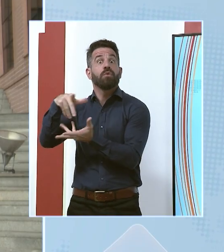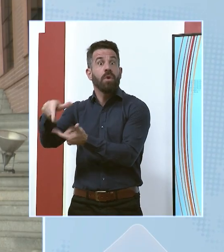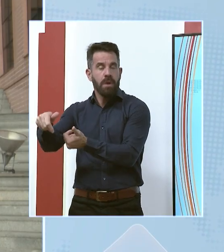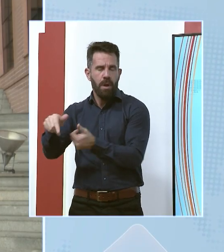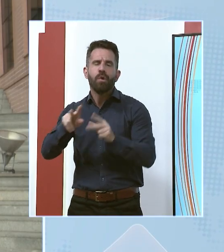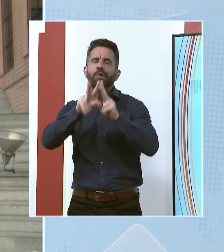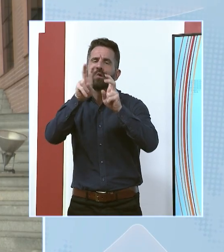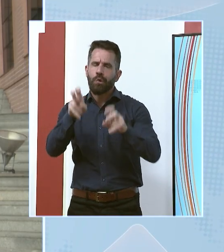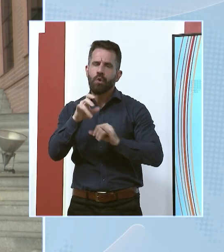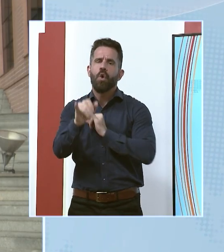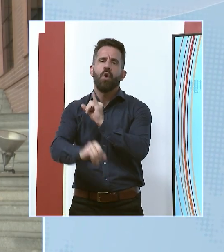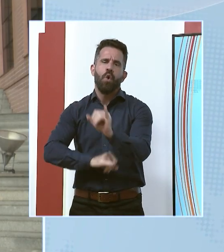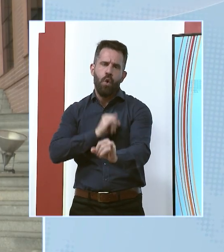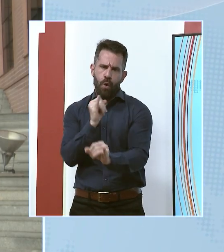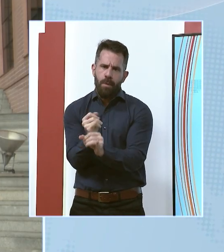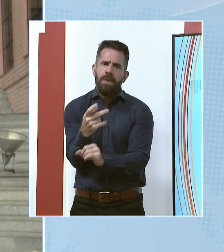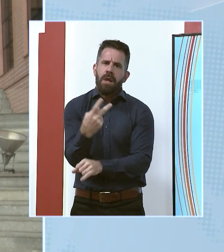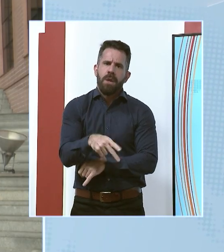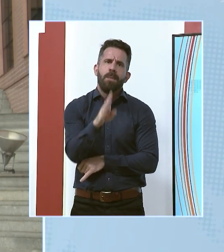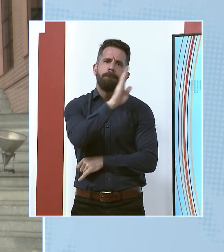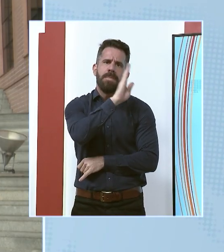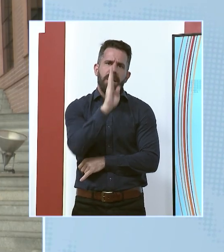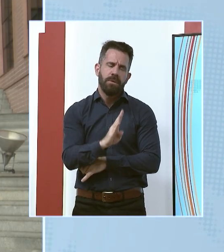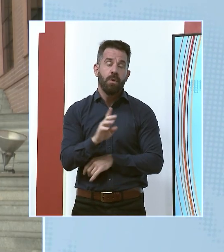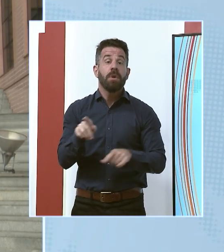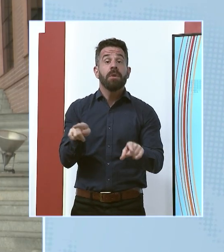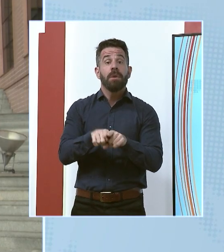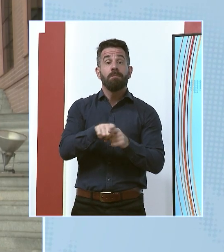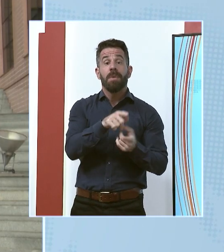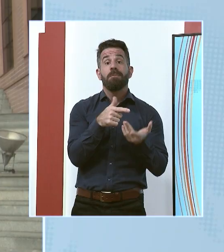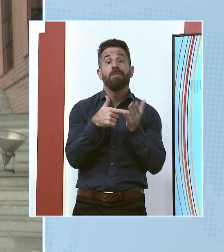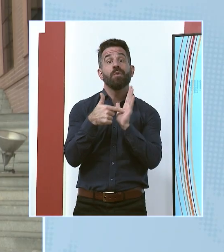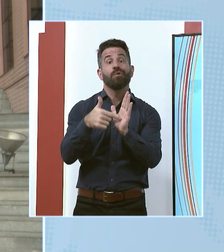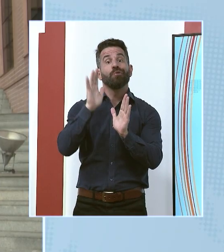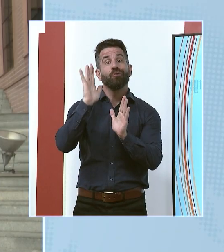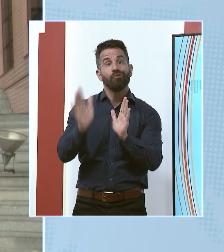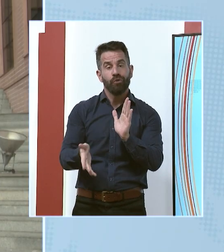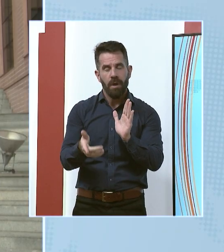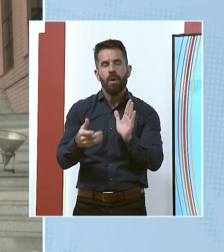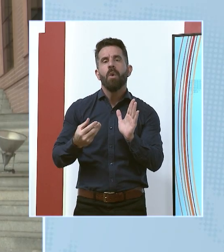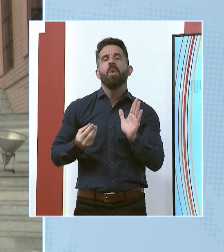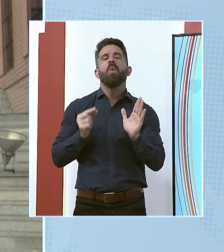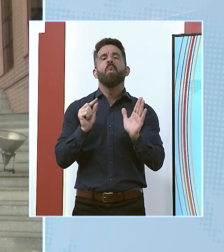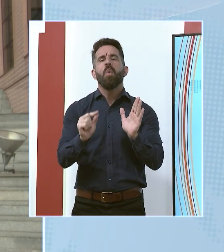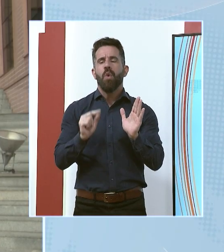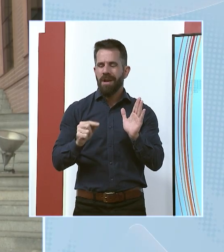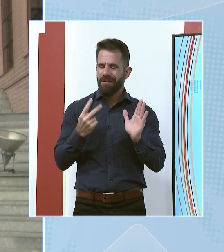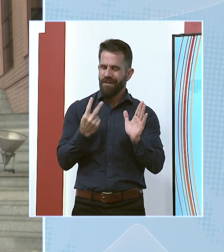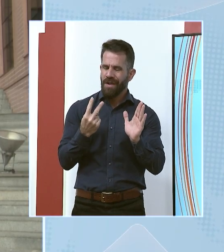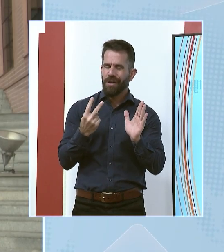Digital 2026 Brasil, que mostrou também que dentro desse tempo, 29 horas